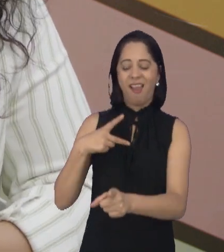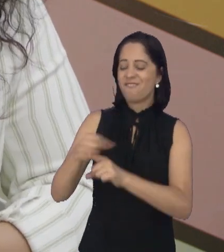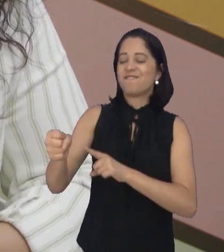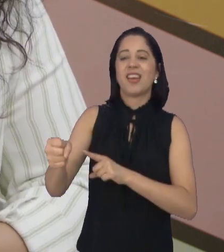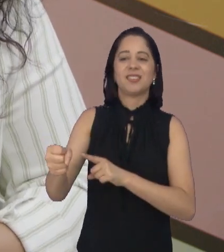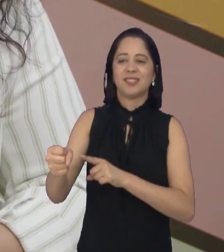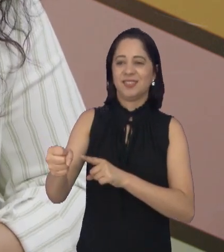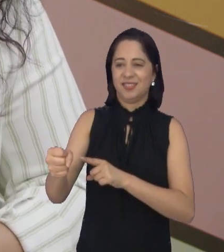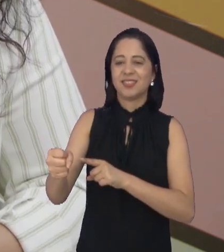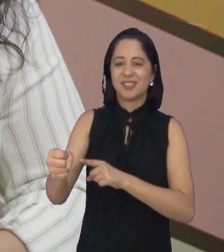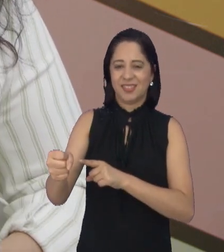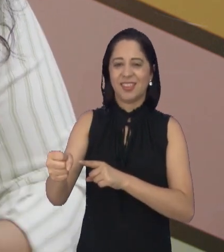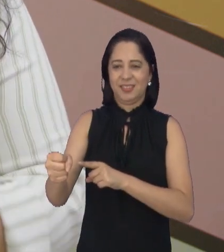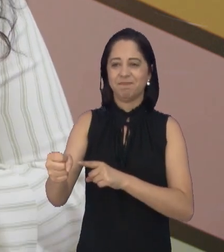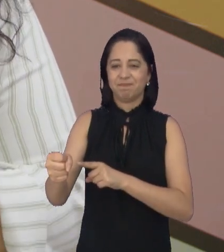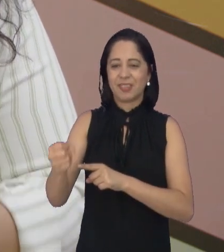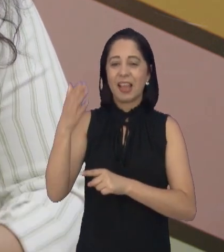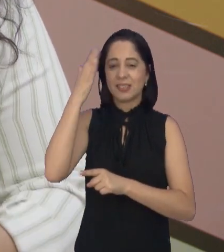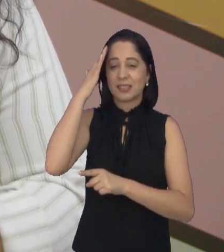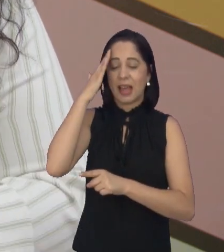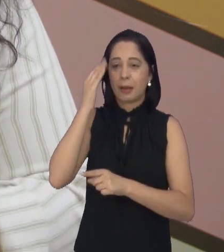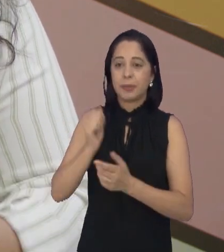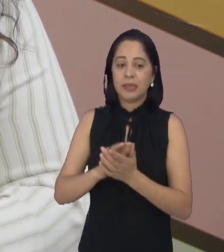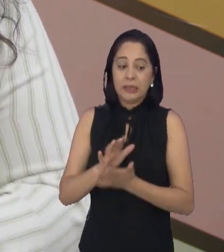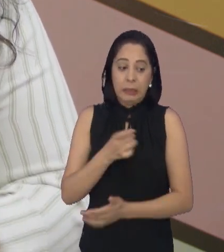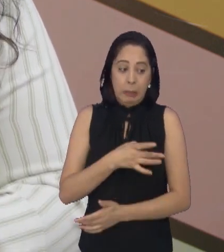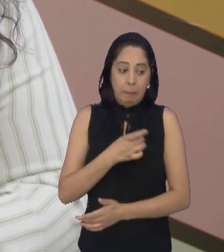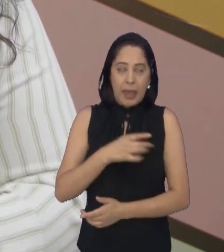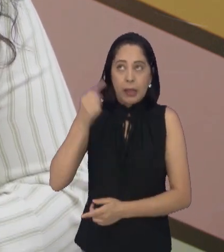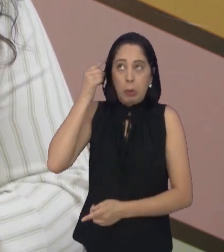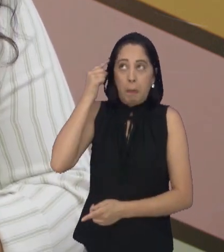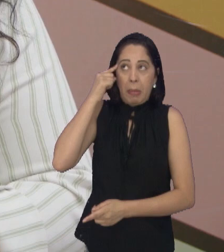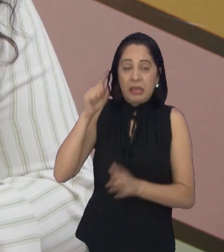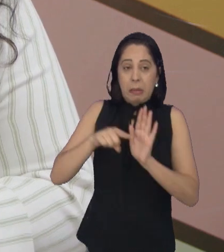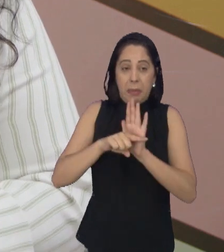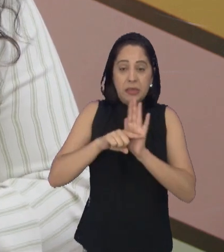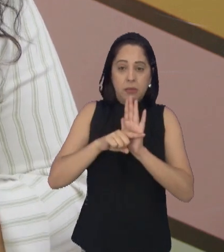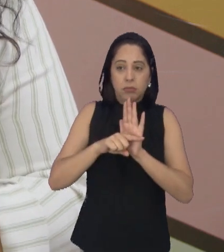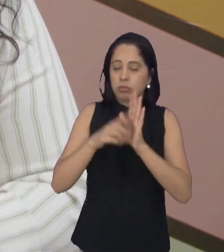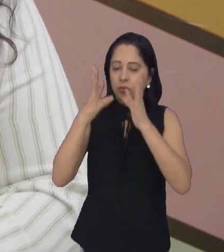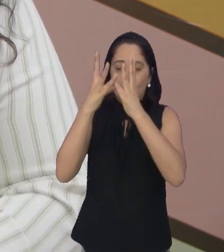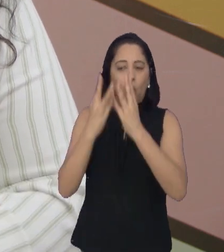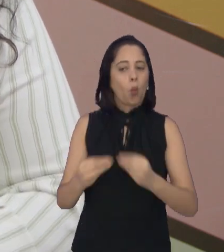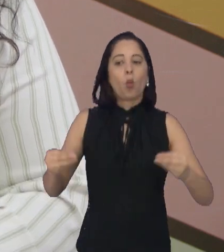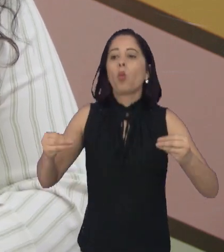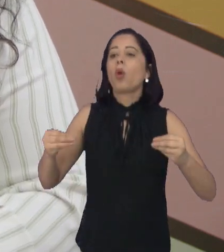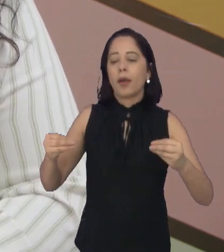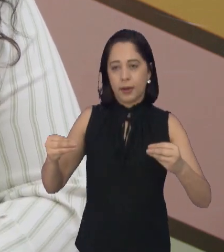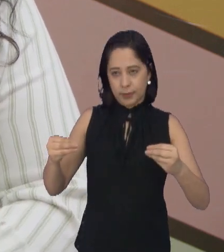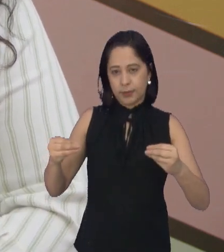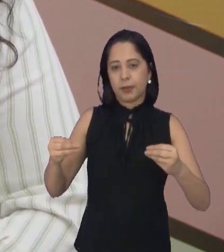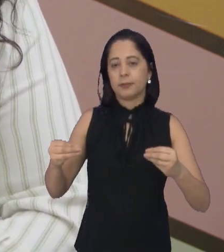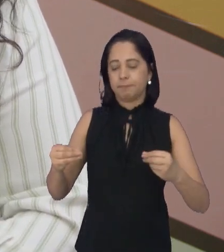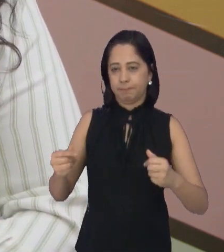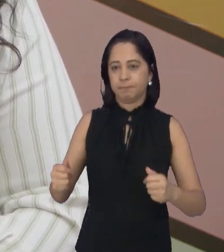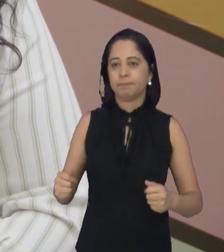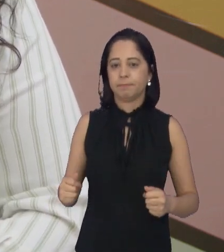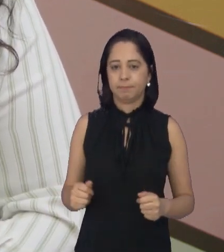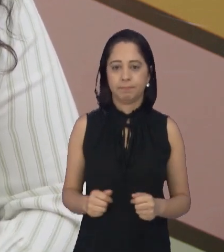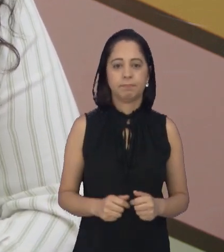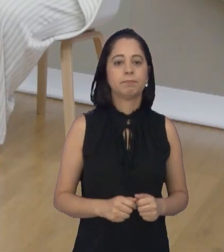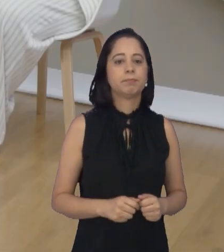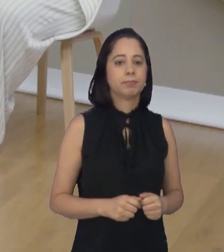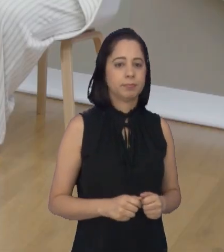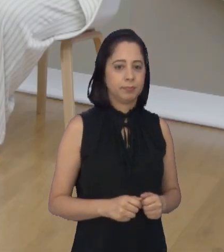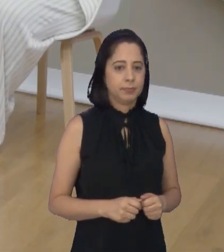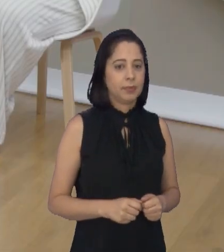antes de começar a dirigir, esses medos, esses pensamentos, esses receios que acabam gerando todos os restos sentimentos ruins aí. Até